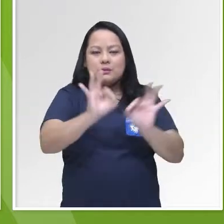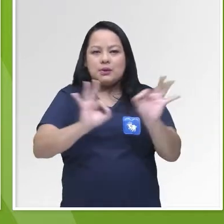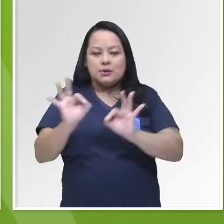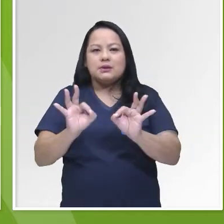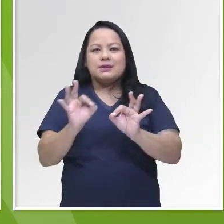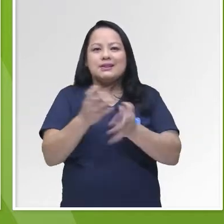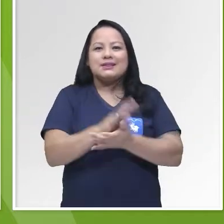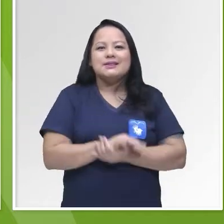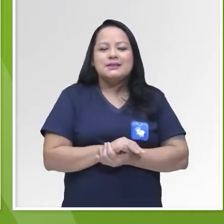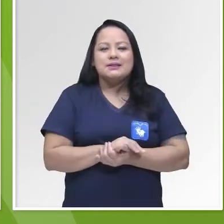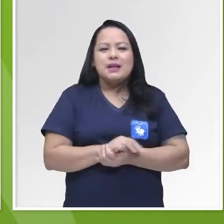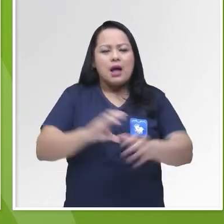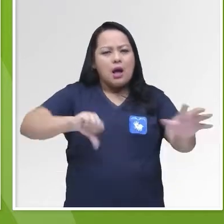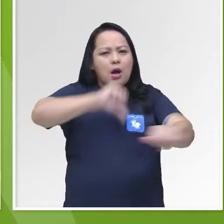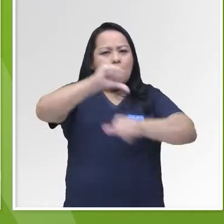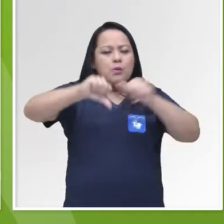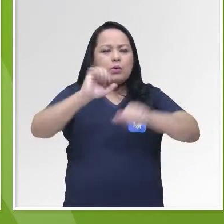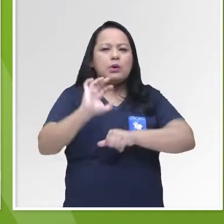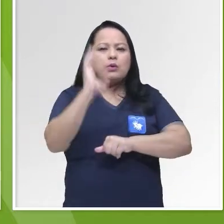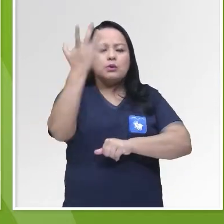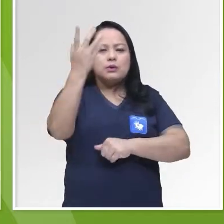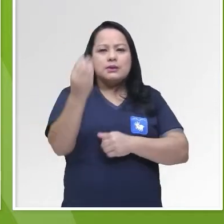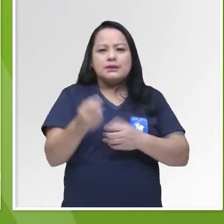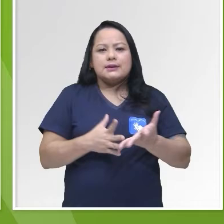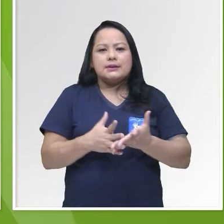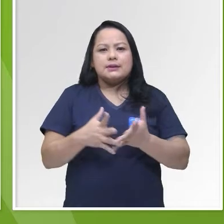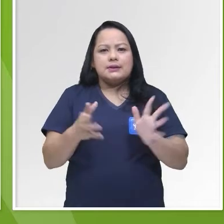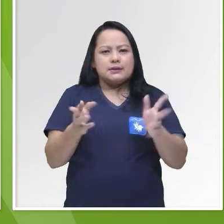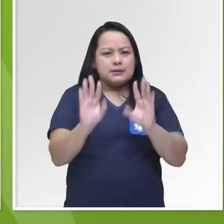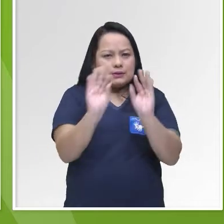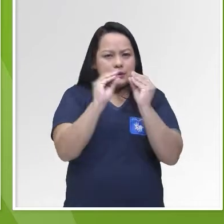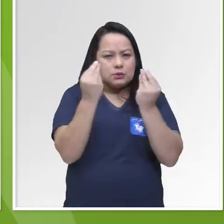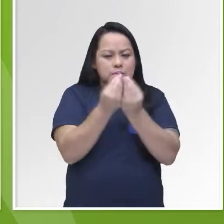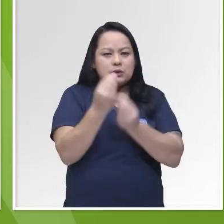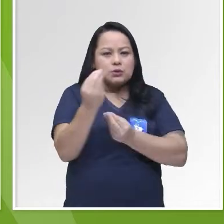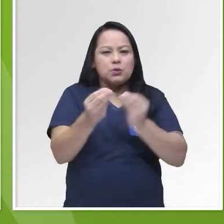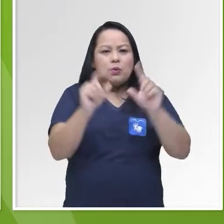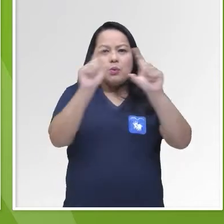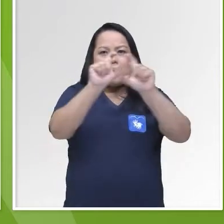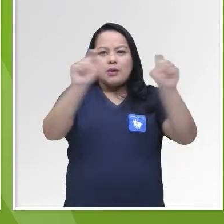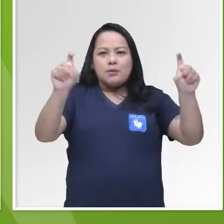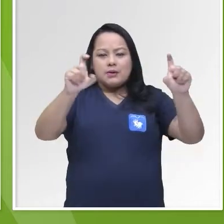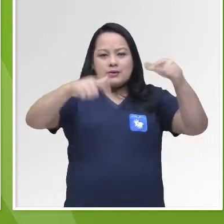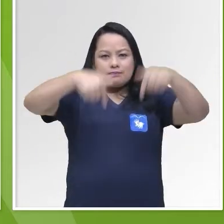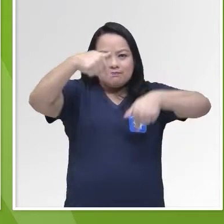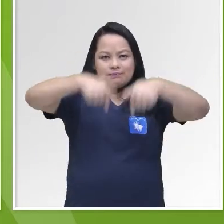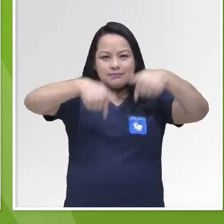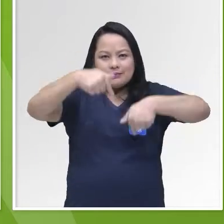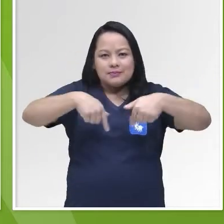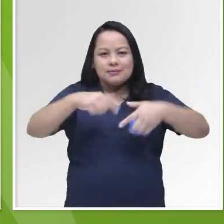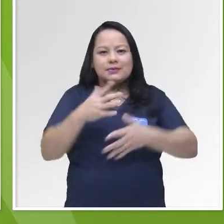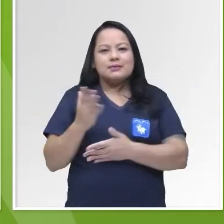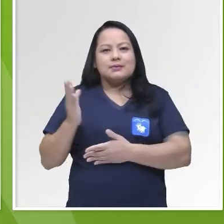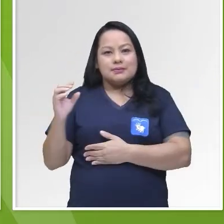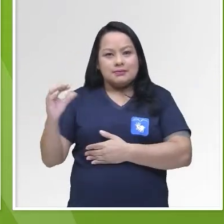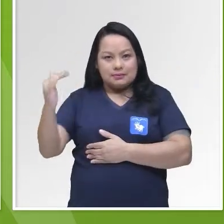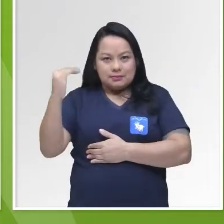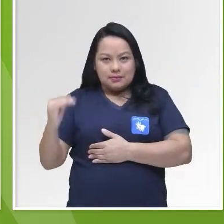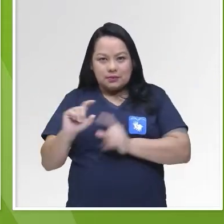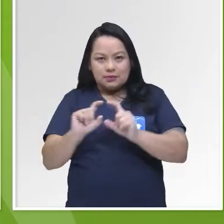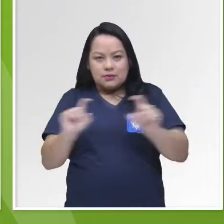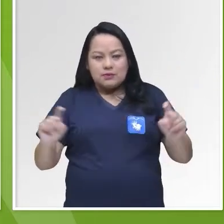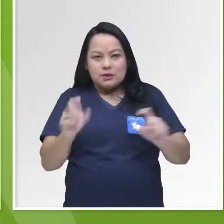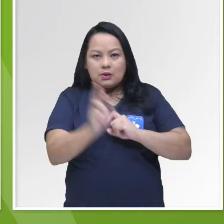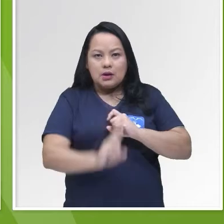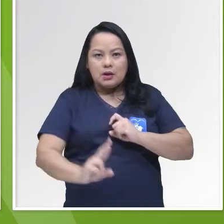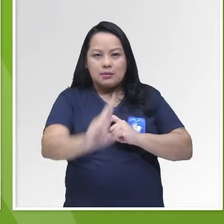essa mudança que ocorre na matéria por uma equação química. E a